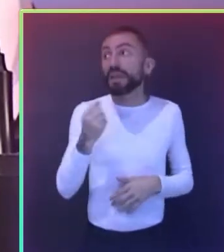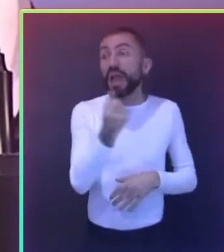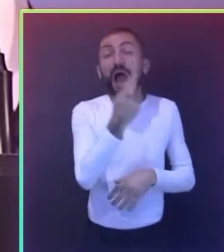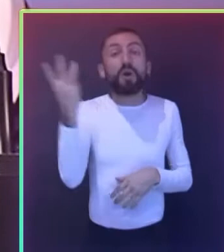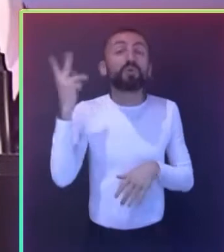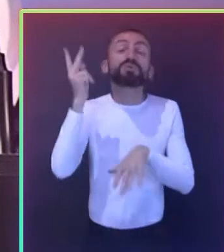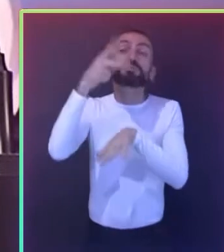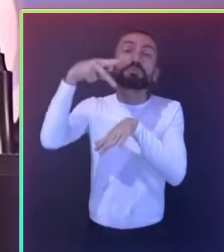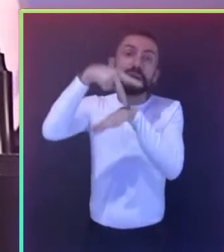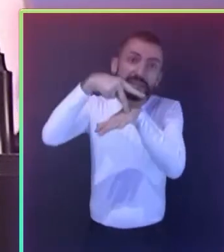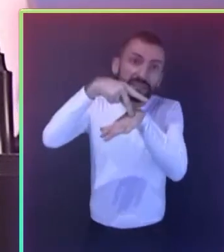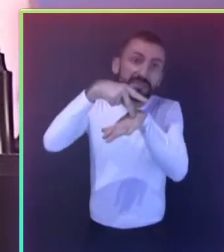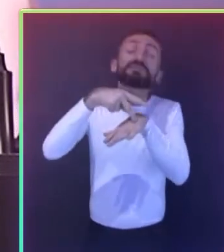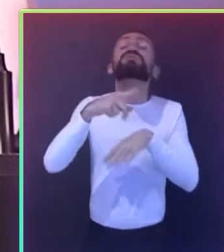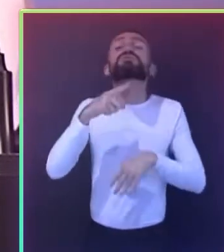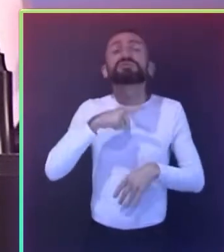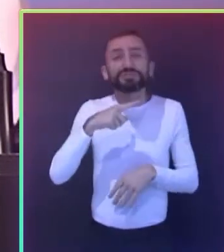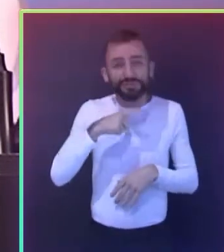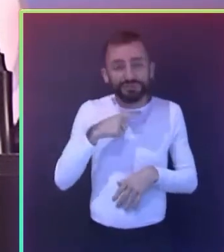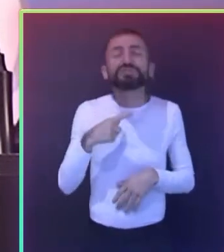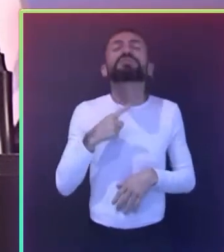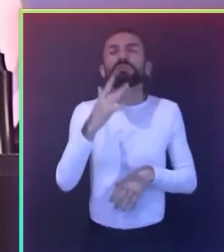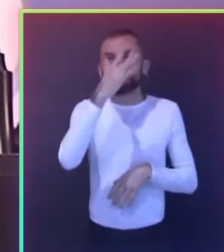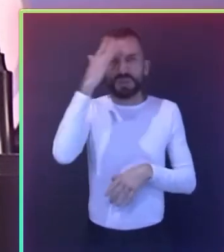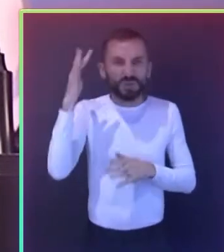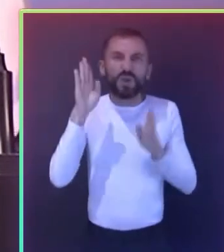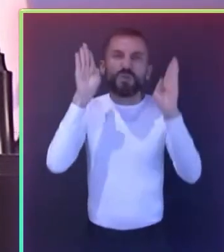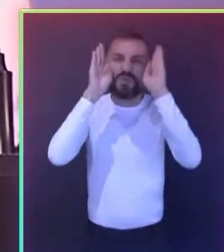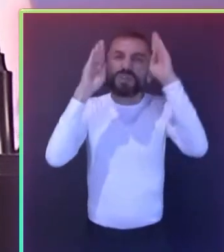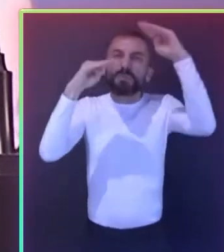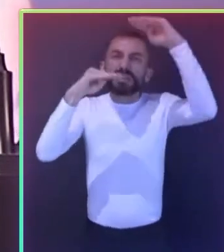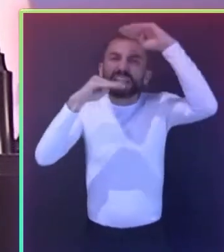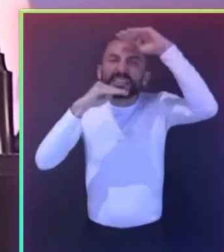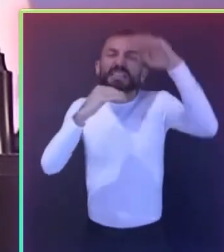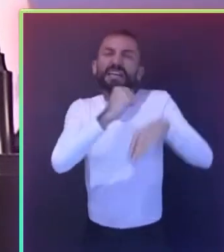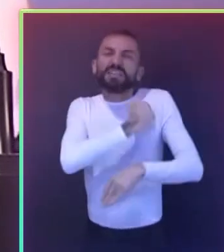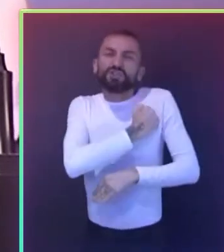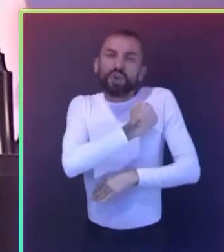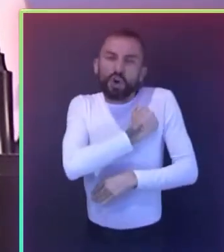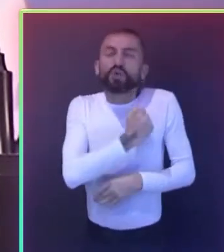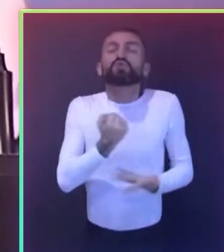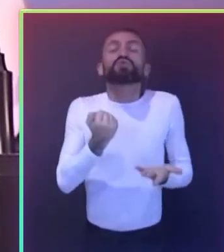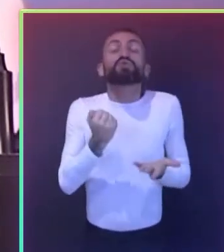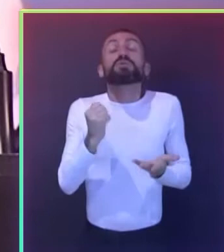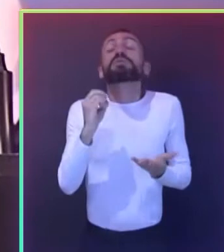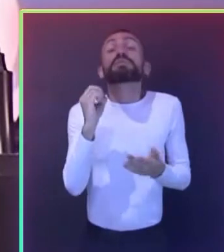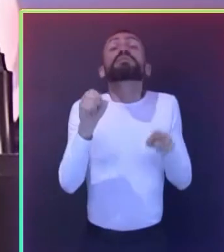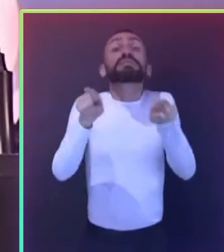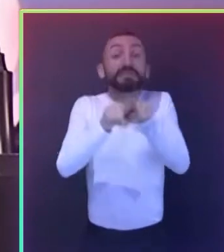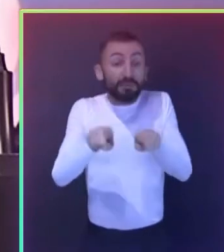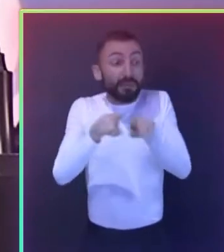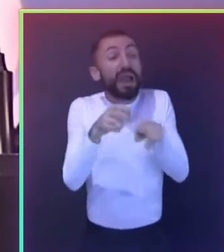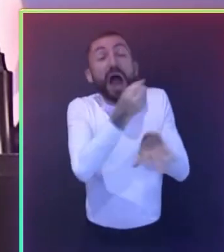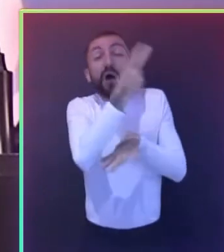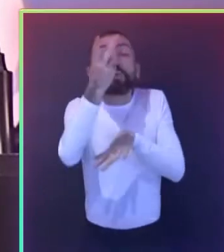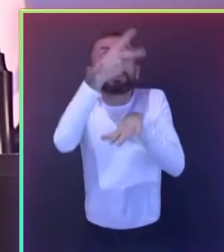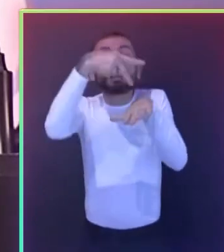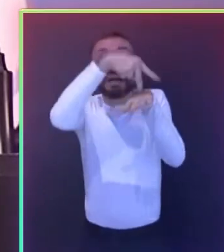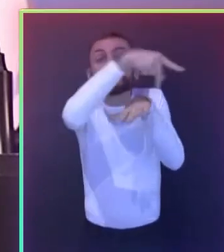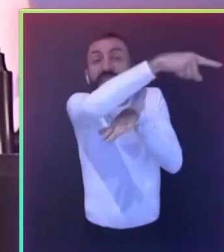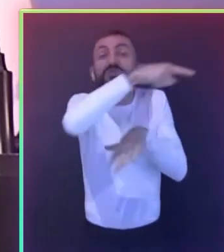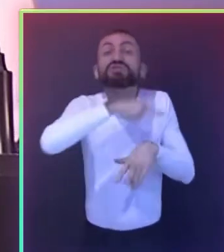interna influenciada por fundamentalismos religiosos e nações com políticas autoritárias